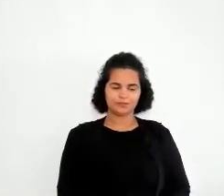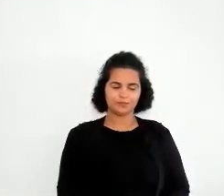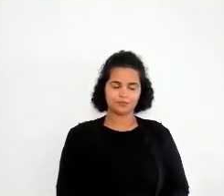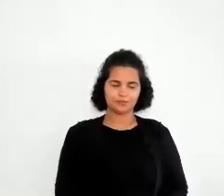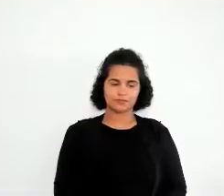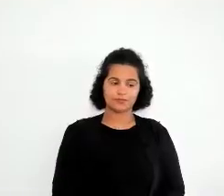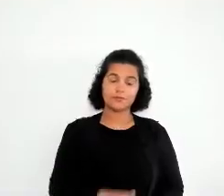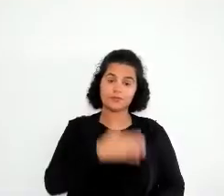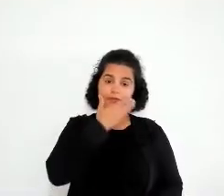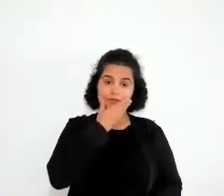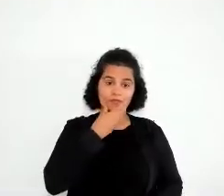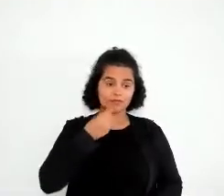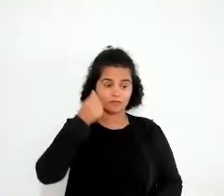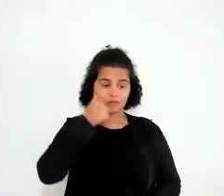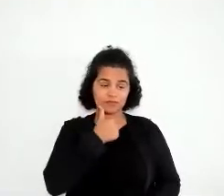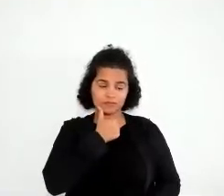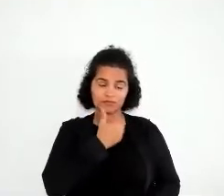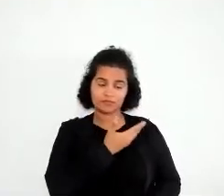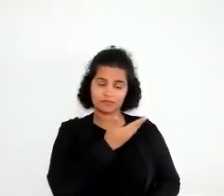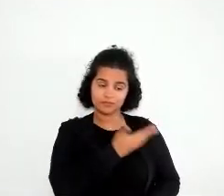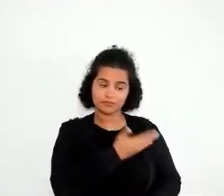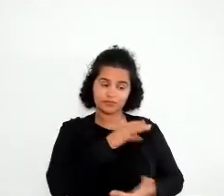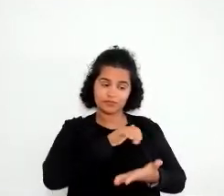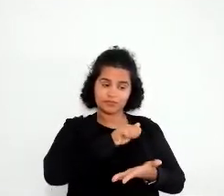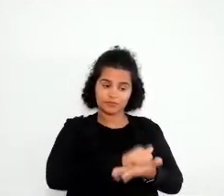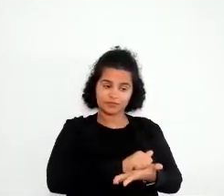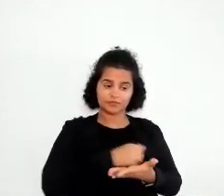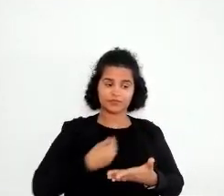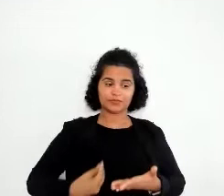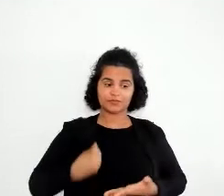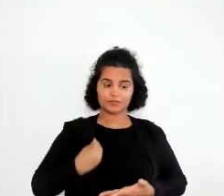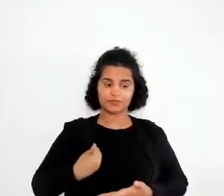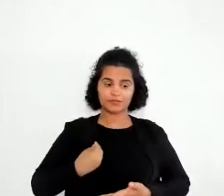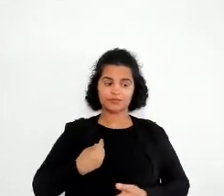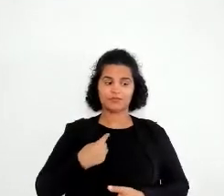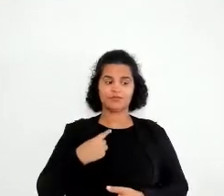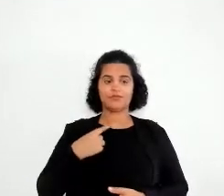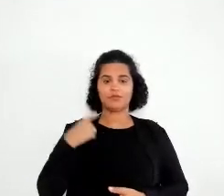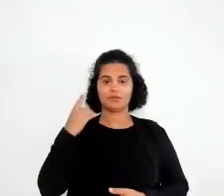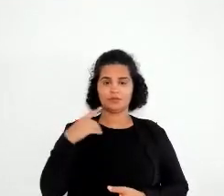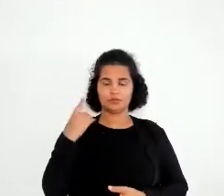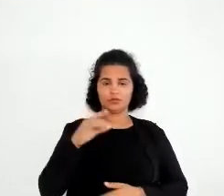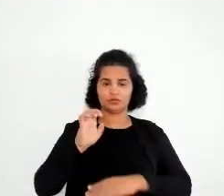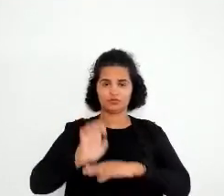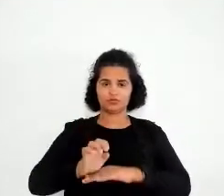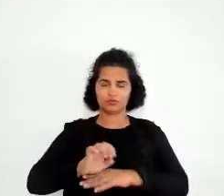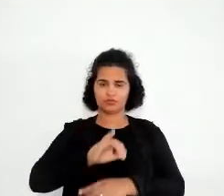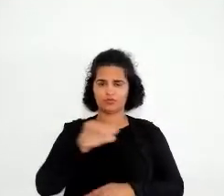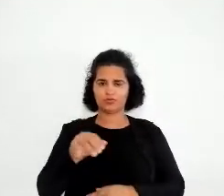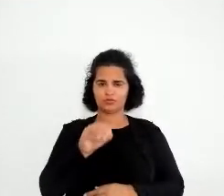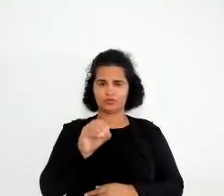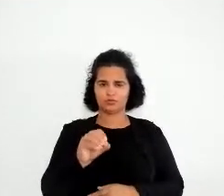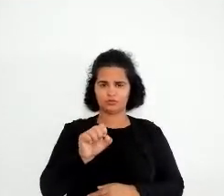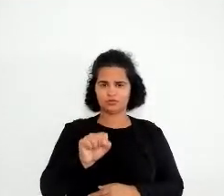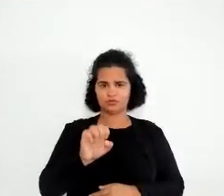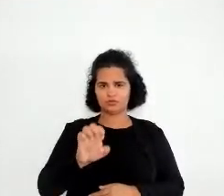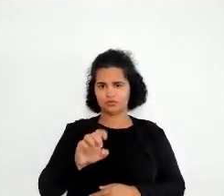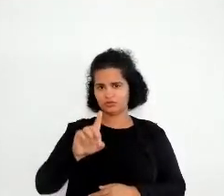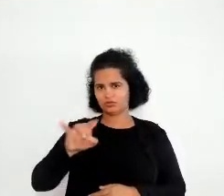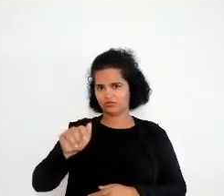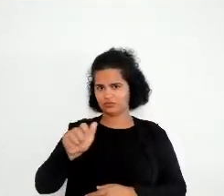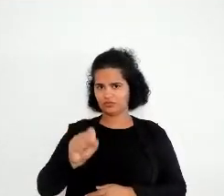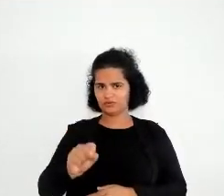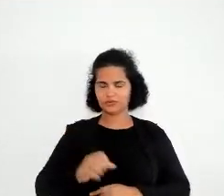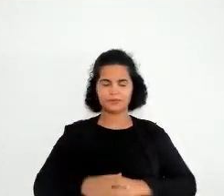Senhoras e senhores, registramos a presença do deputado estadual José Dias. Neste momento, passaremos